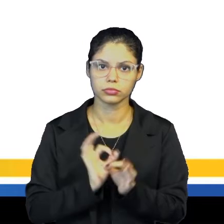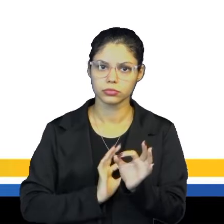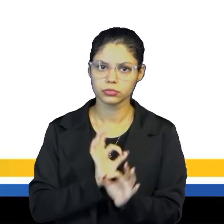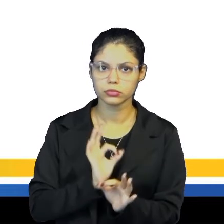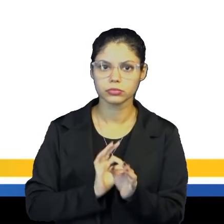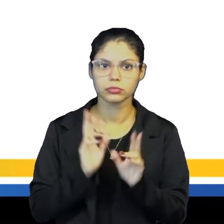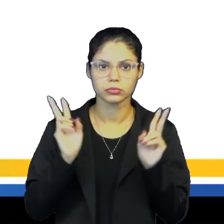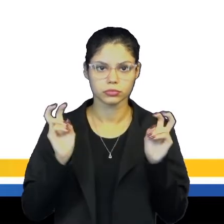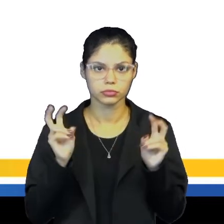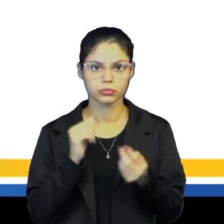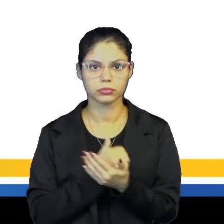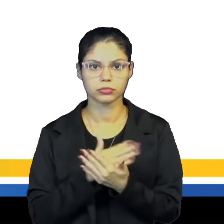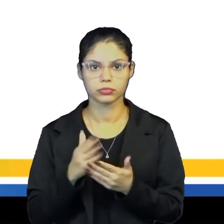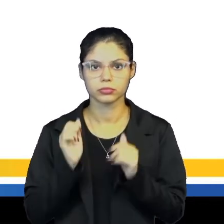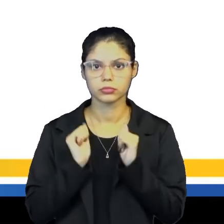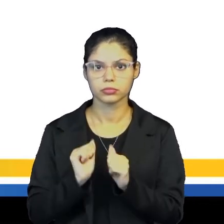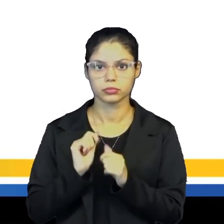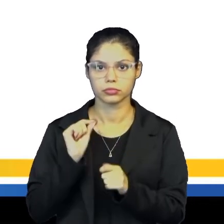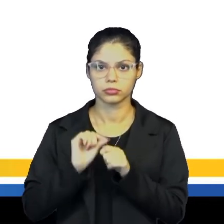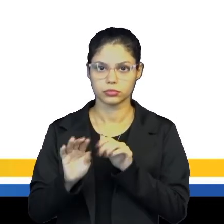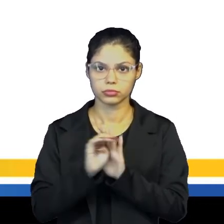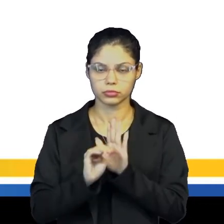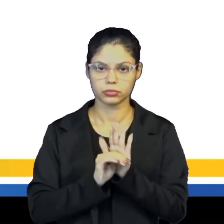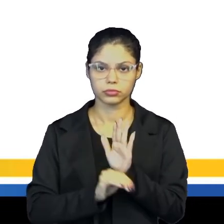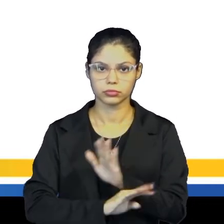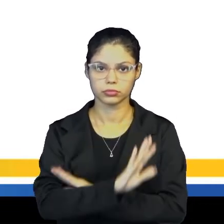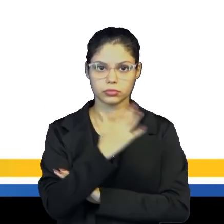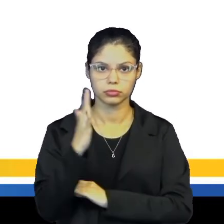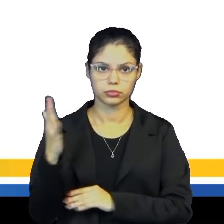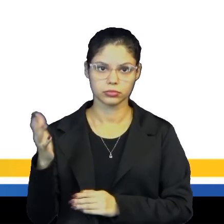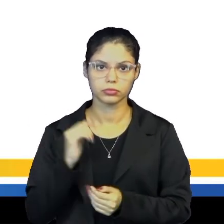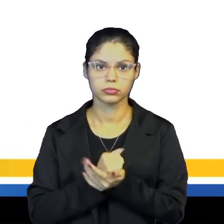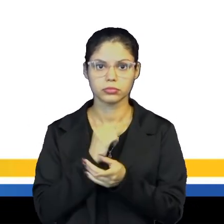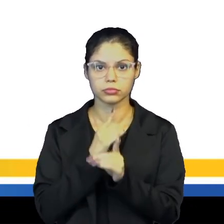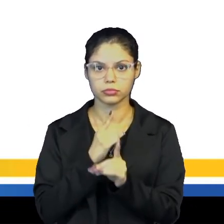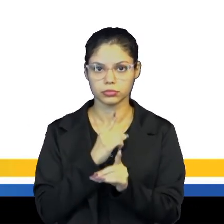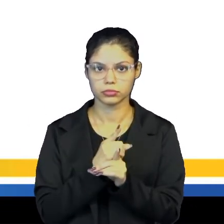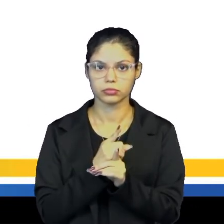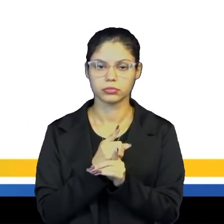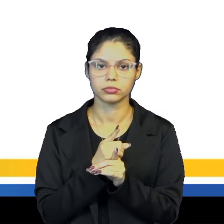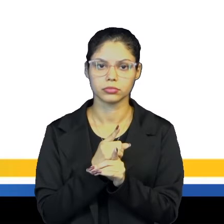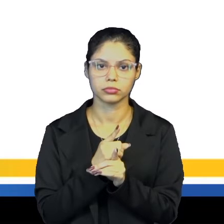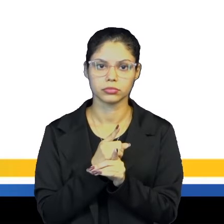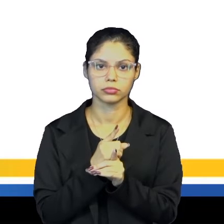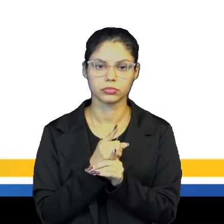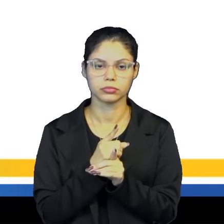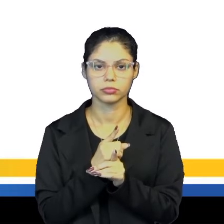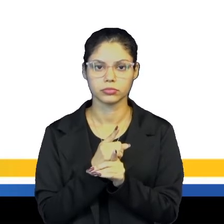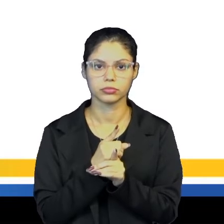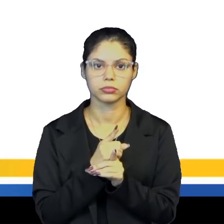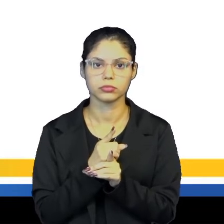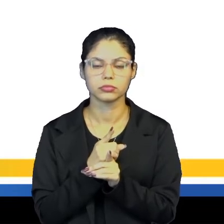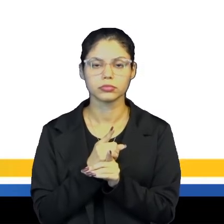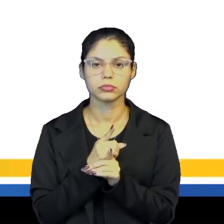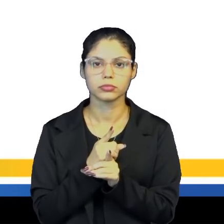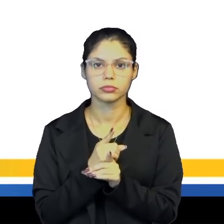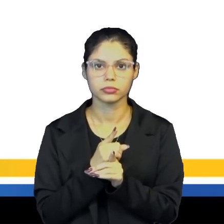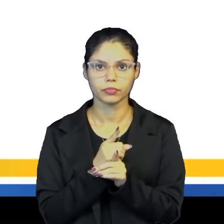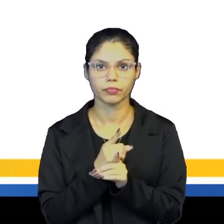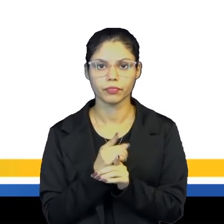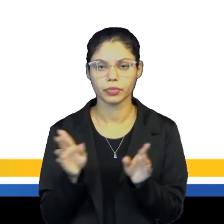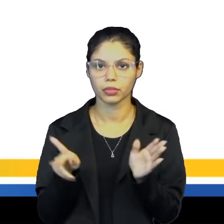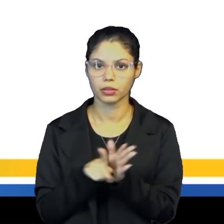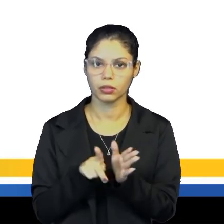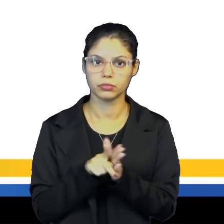do assunto. Para começar, ela pode ser classificada como natural, tá? A textura natural é aquela textura que está